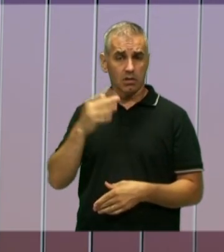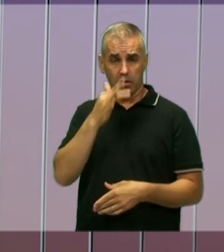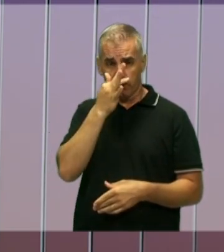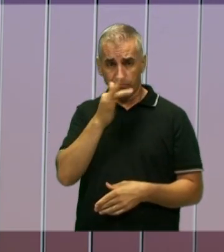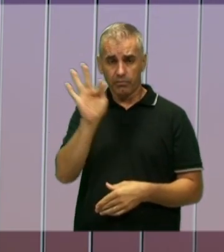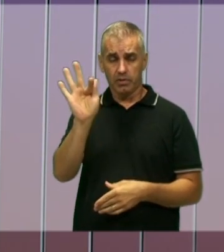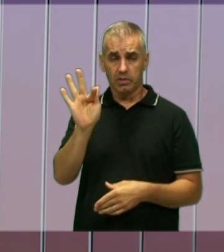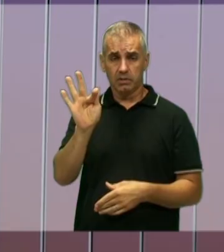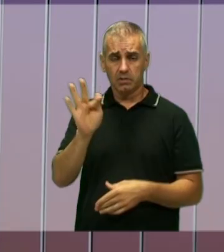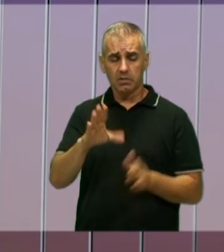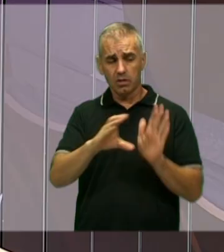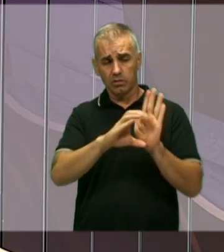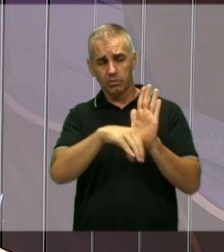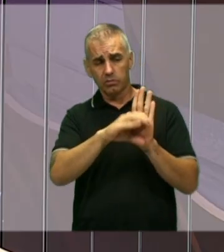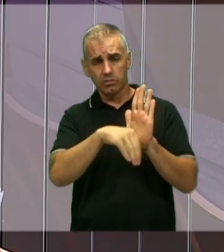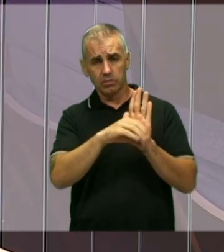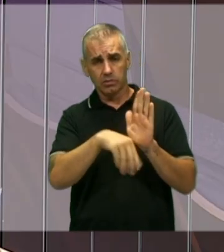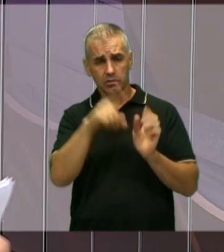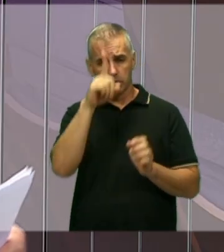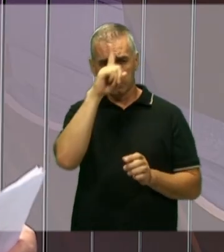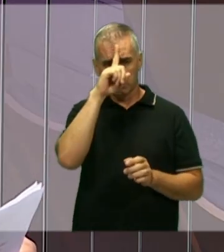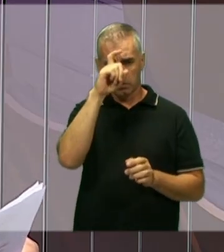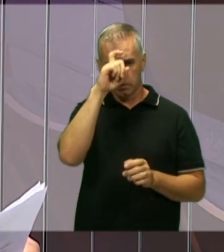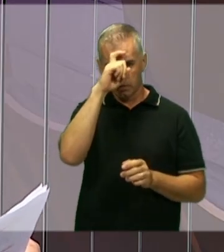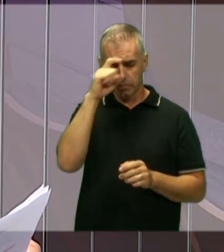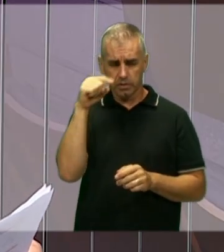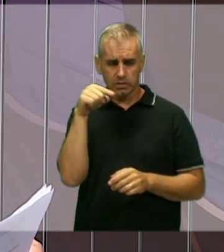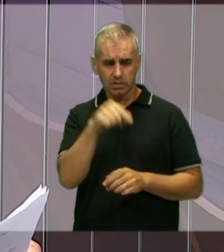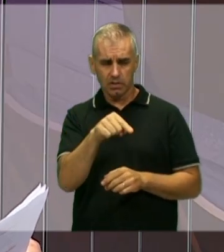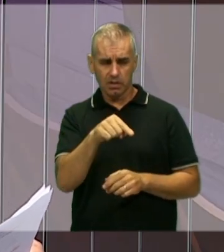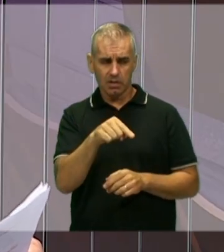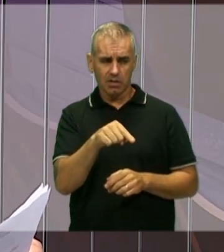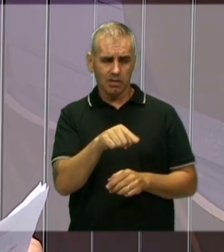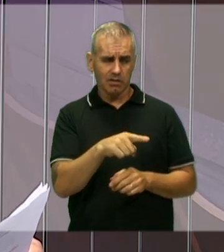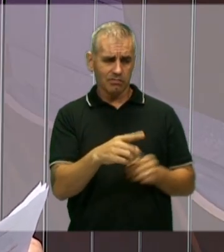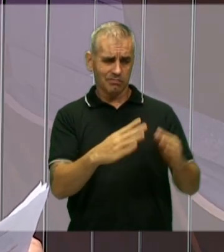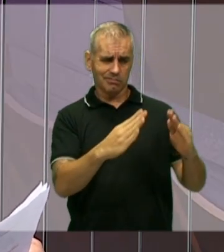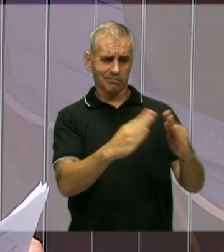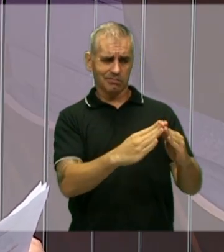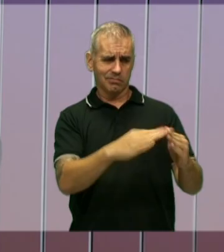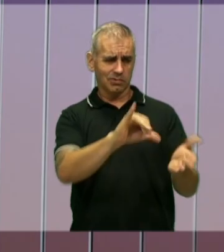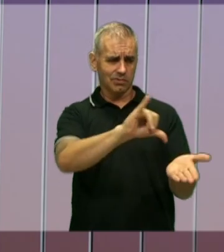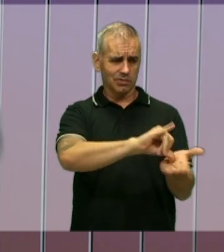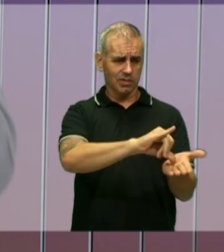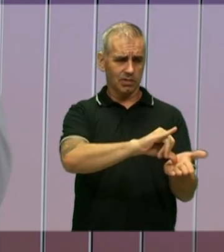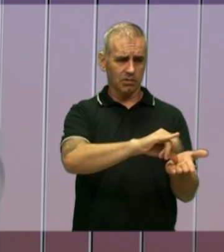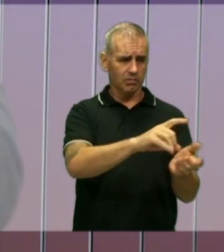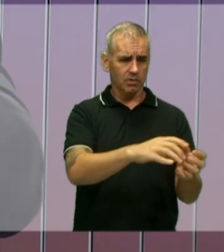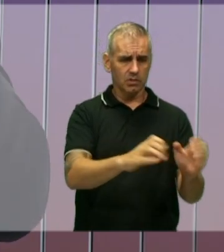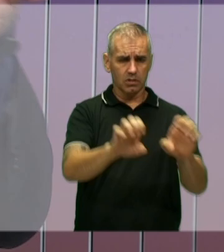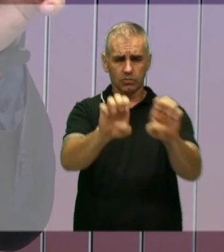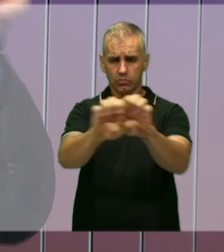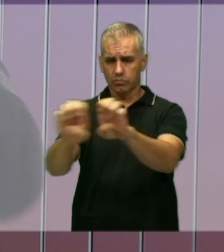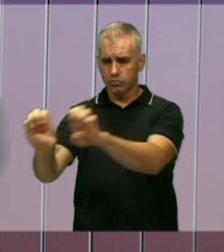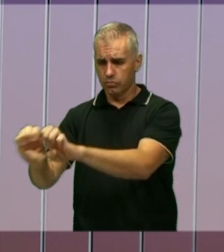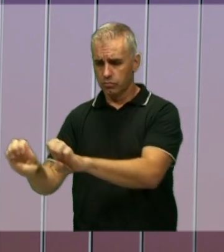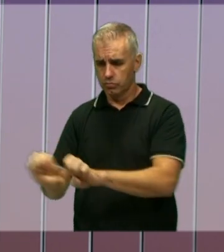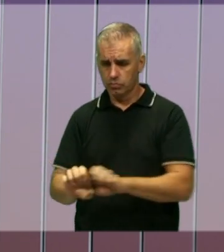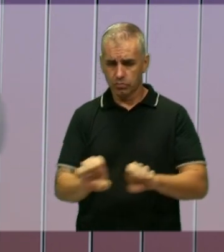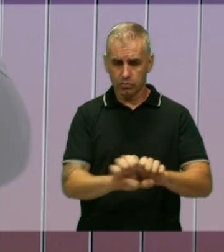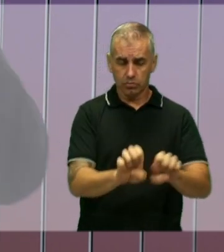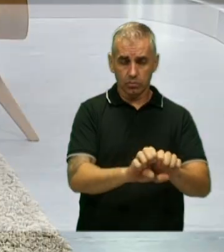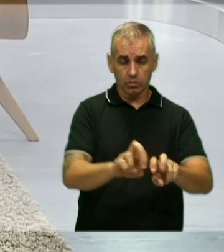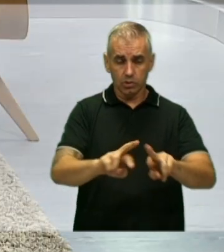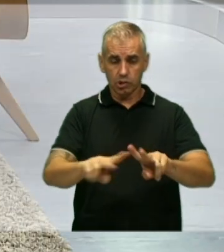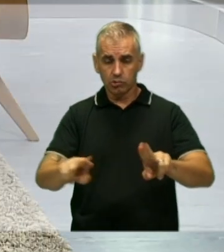traz o conceito de hospitais de campanha. Ou seja, ele tira aquela ideia de um hospital central e ele leva estruturas mais afastadas, mais próximas